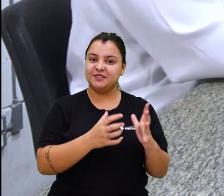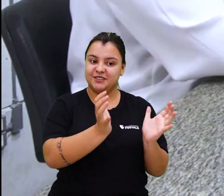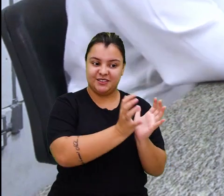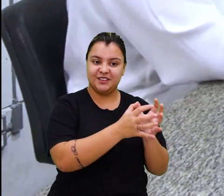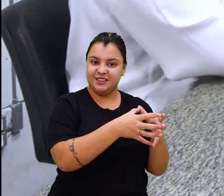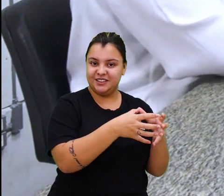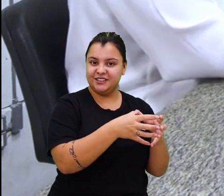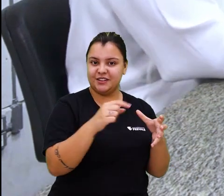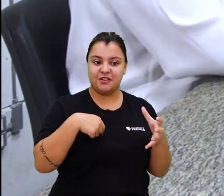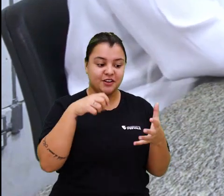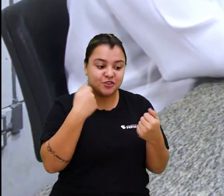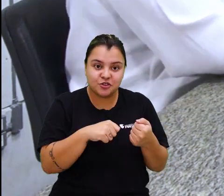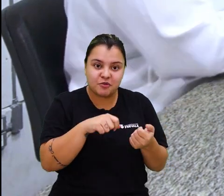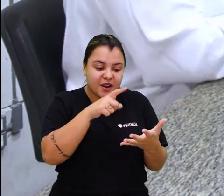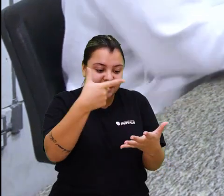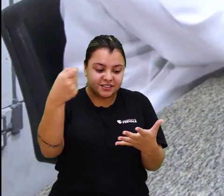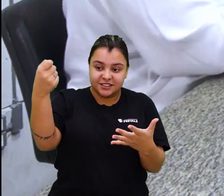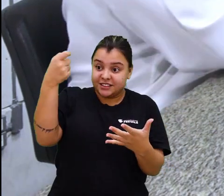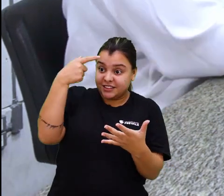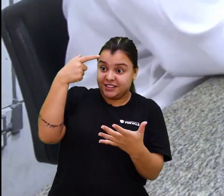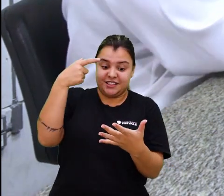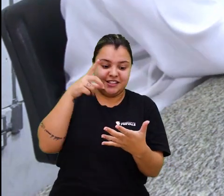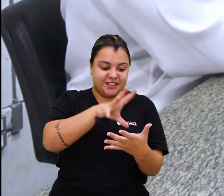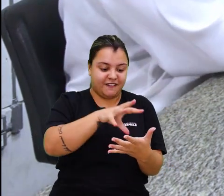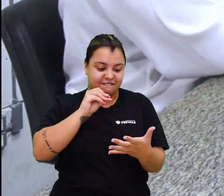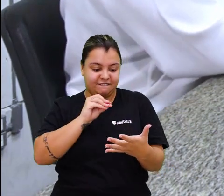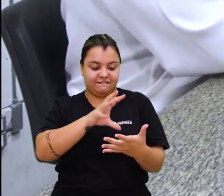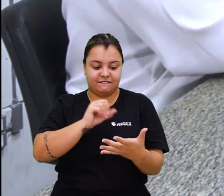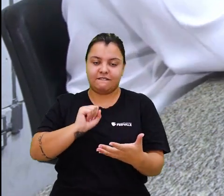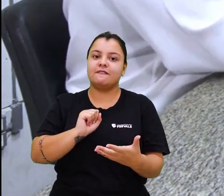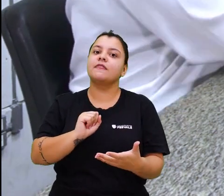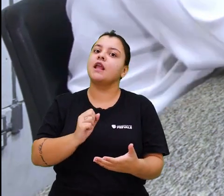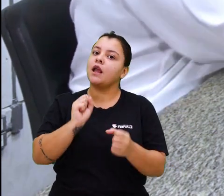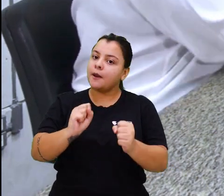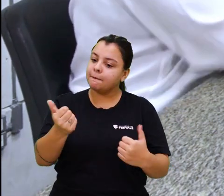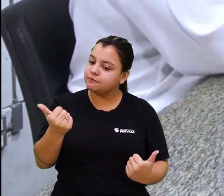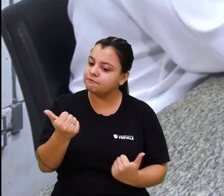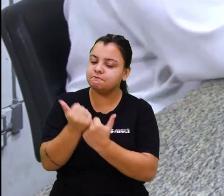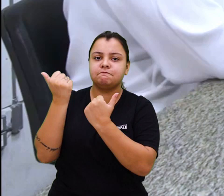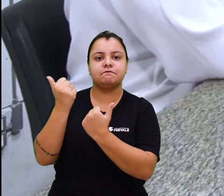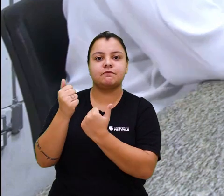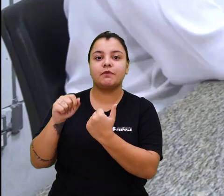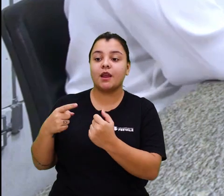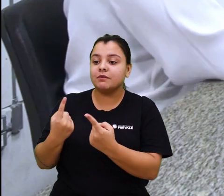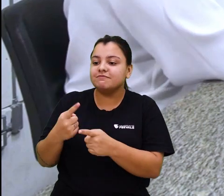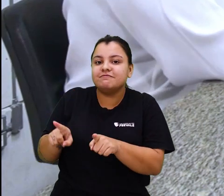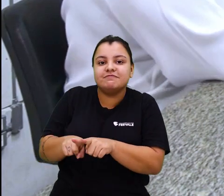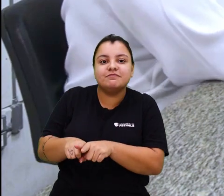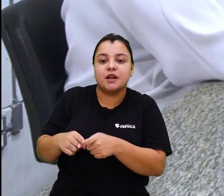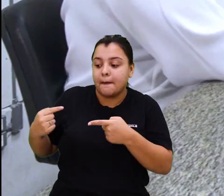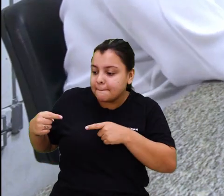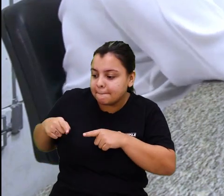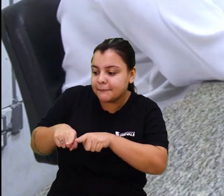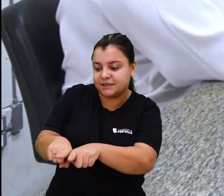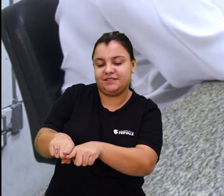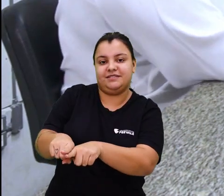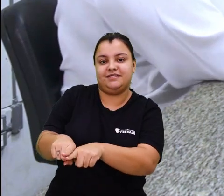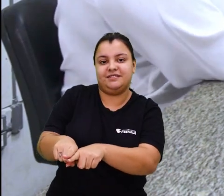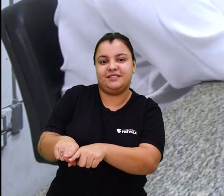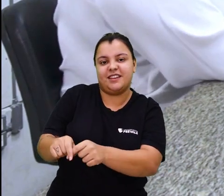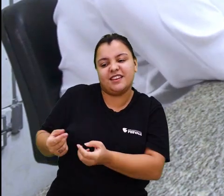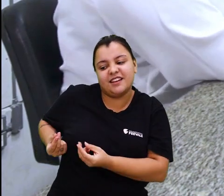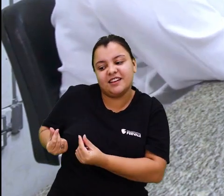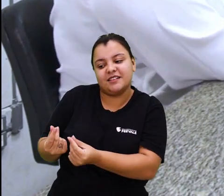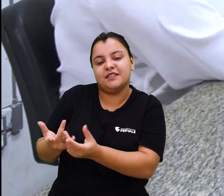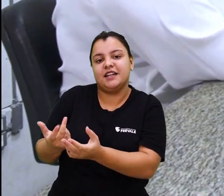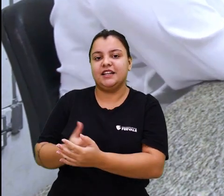cara a gente precisa se inspirar e a gente precisa criar parceria com algo que tá caminhando como a gente né então eu acho que